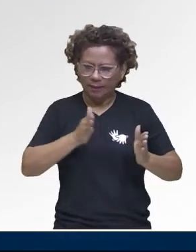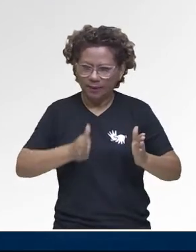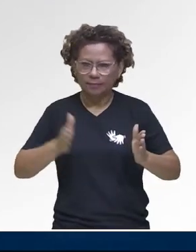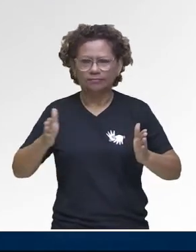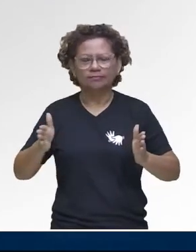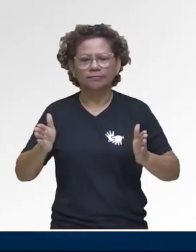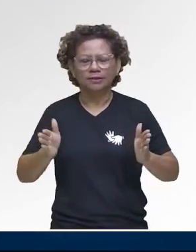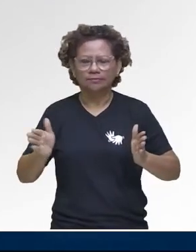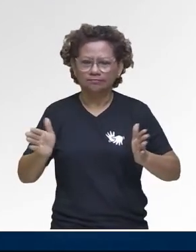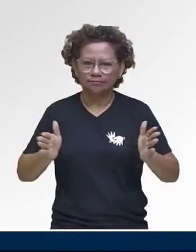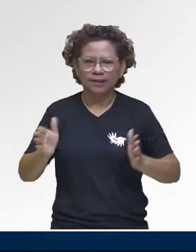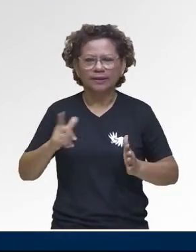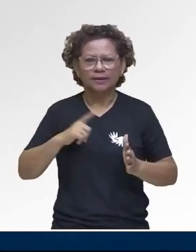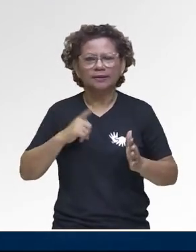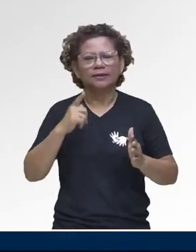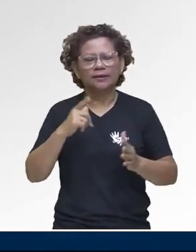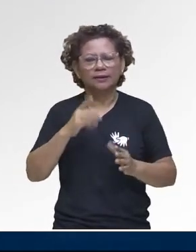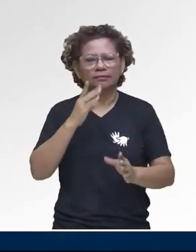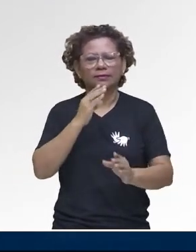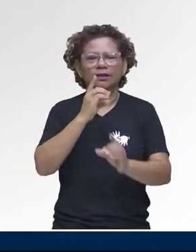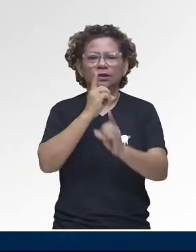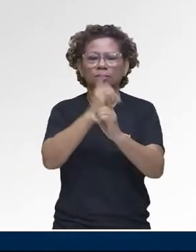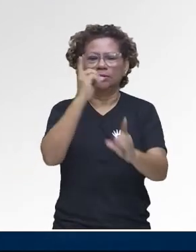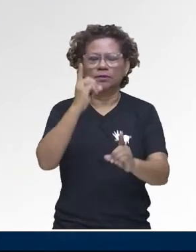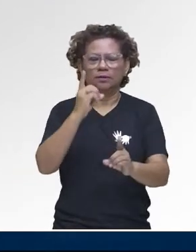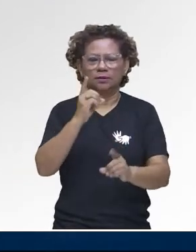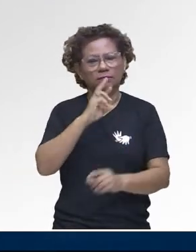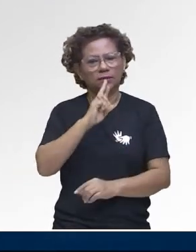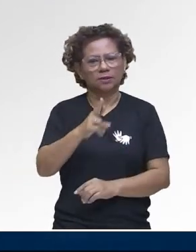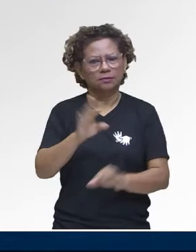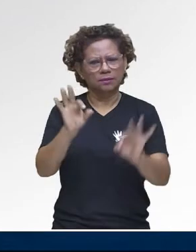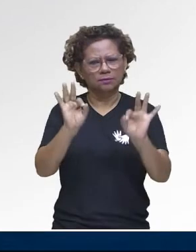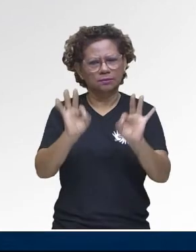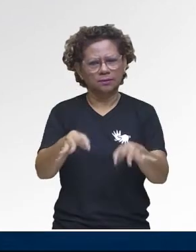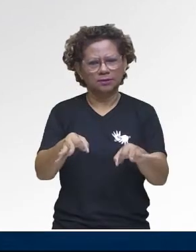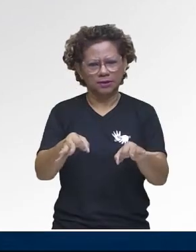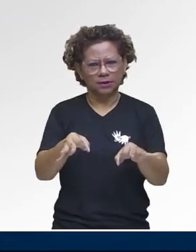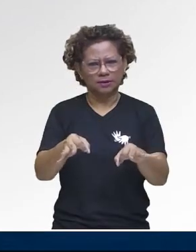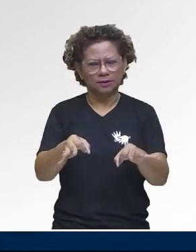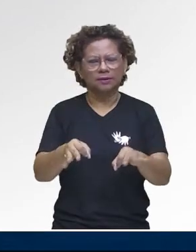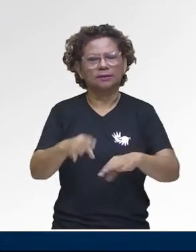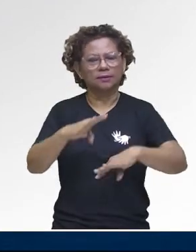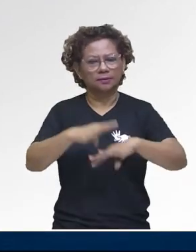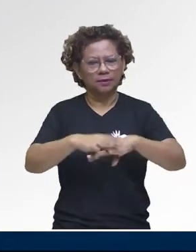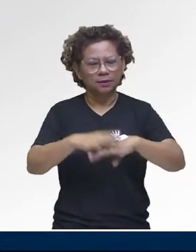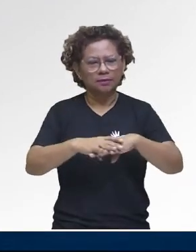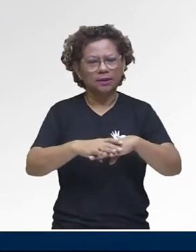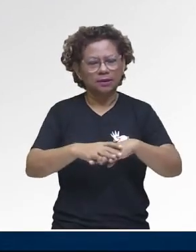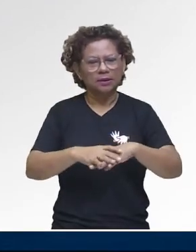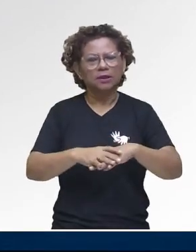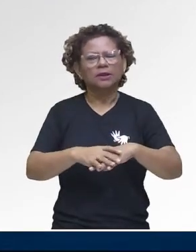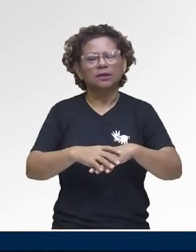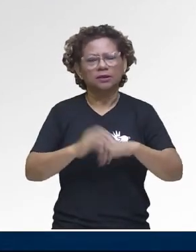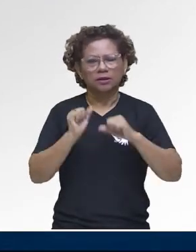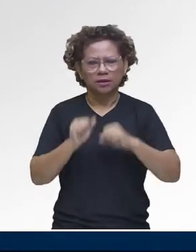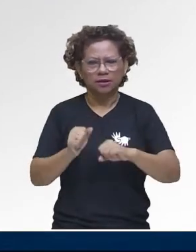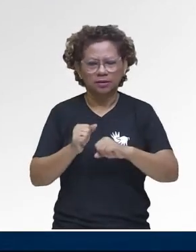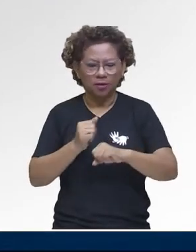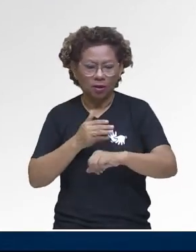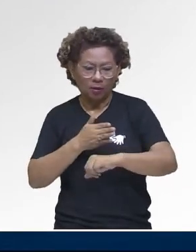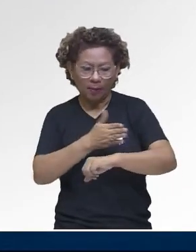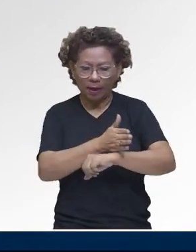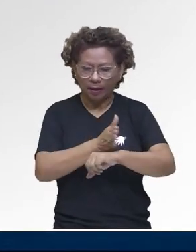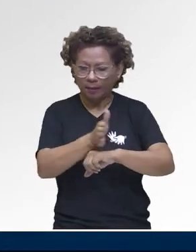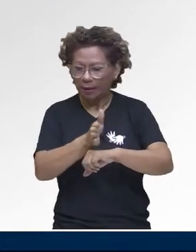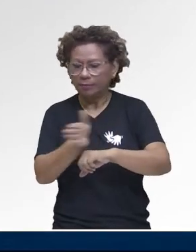até chegar no nosso resultado. Na matemática, para determinadas situações, a gente pode percorrer vários caminhos, porém, existem